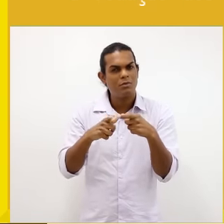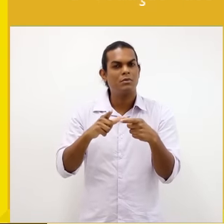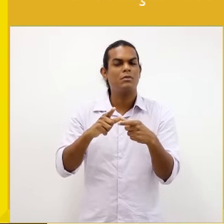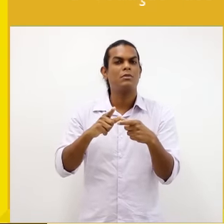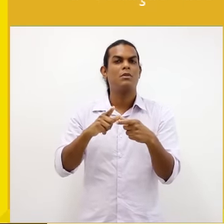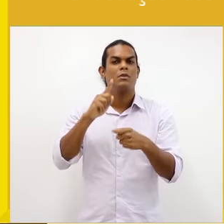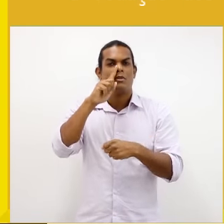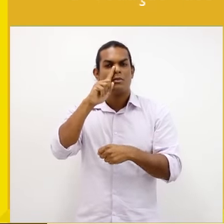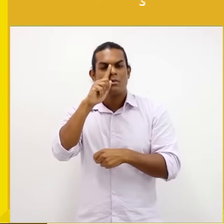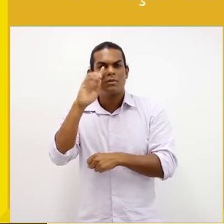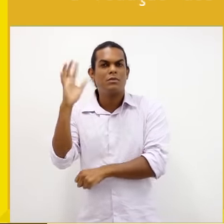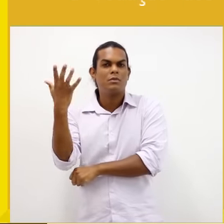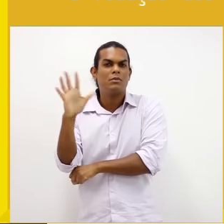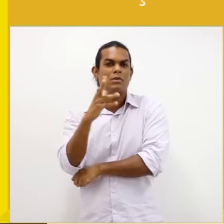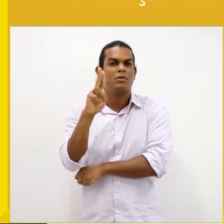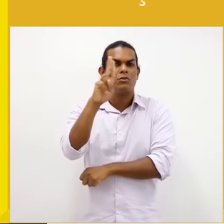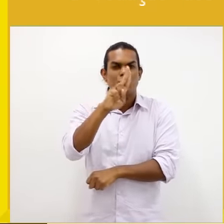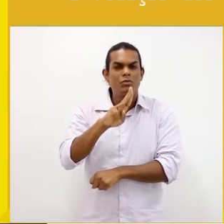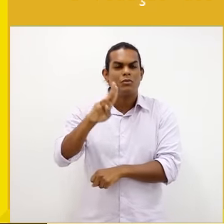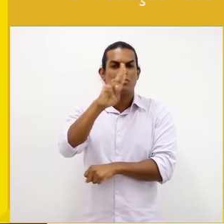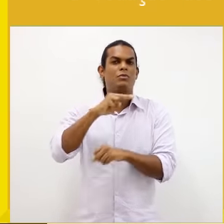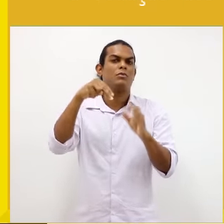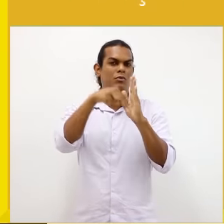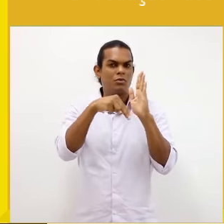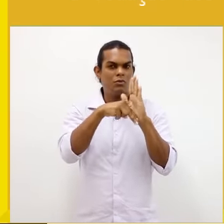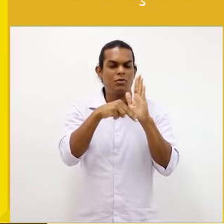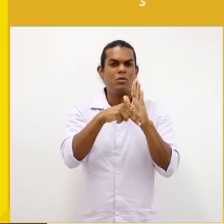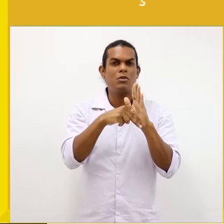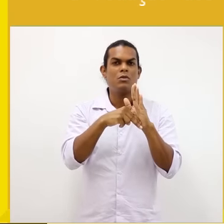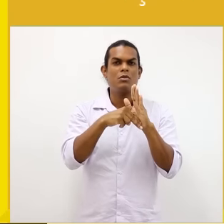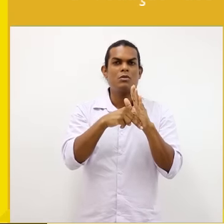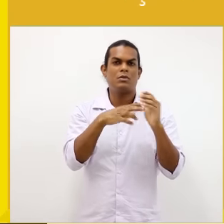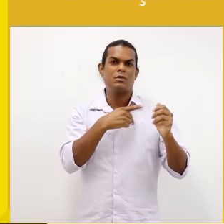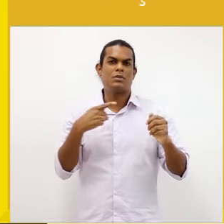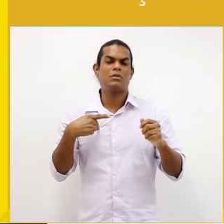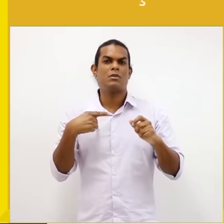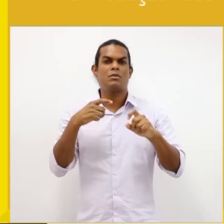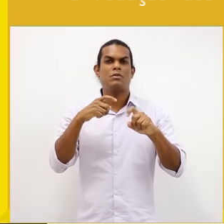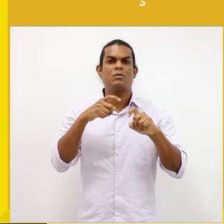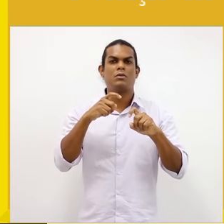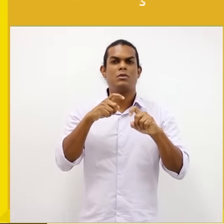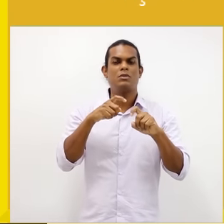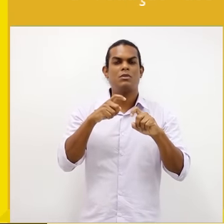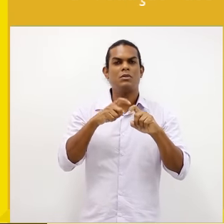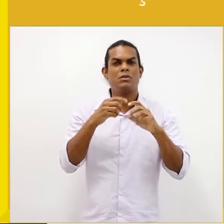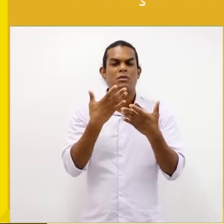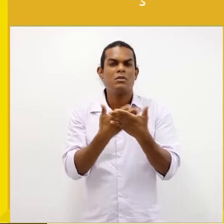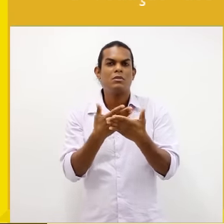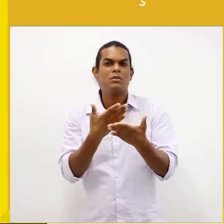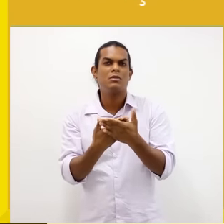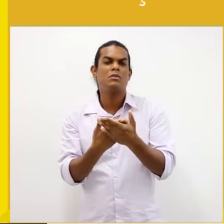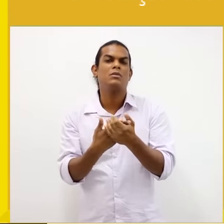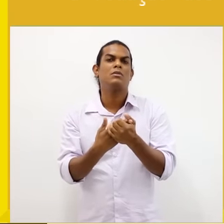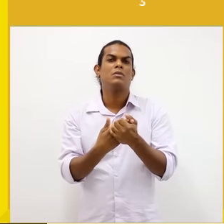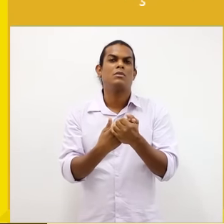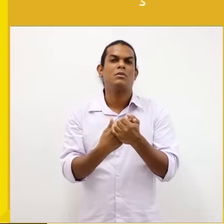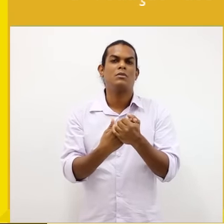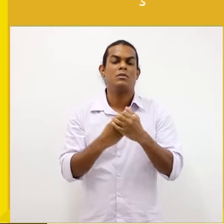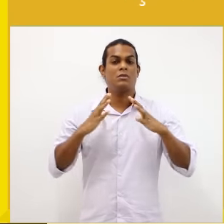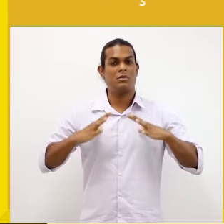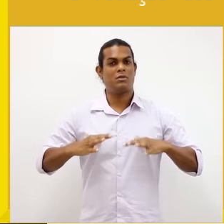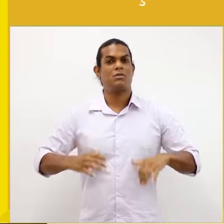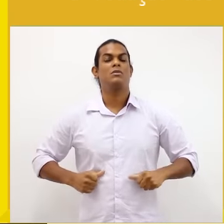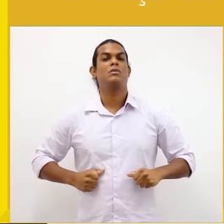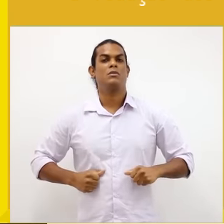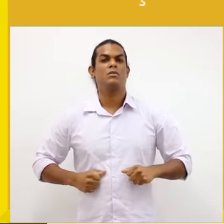ambientais, utilizando-se naturalmente de normas de saúde, higiene e segurança que caracterizam de respeito à garantia dos direitos sociais dos